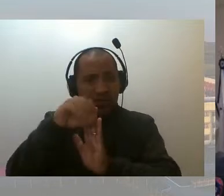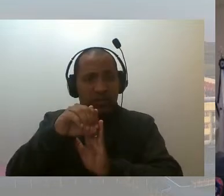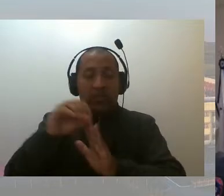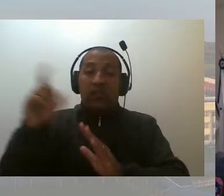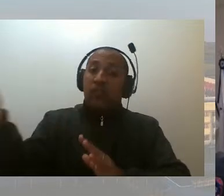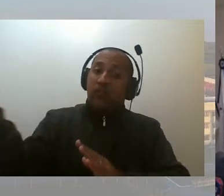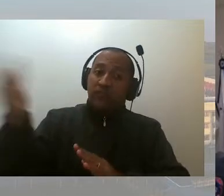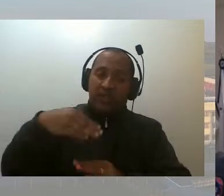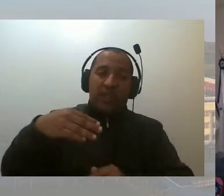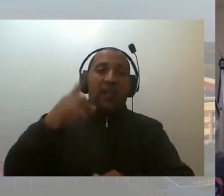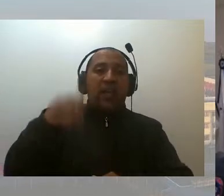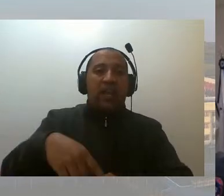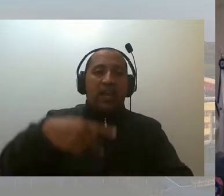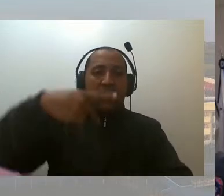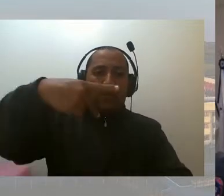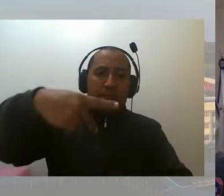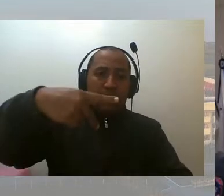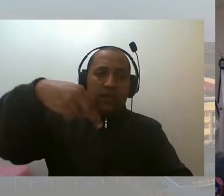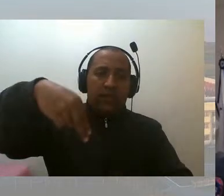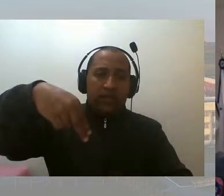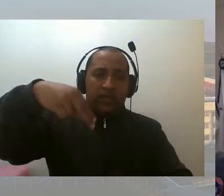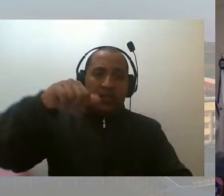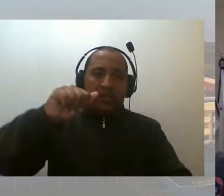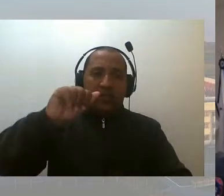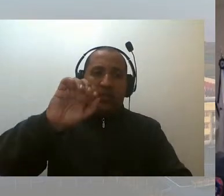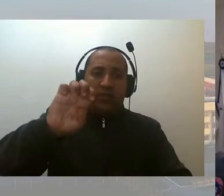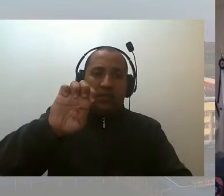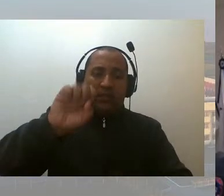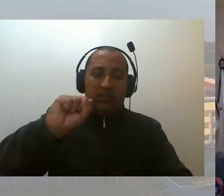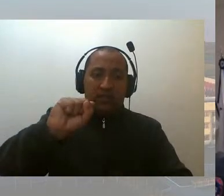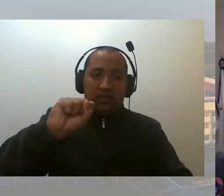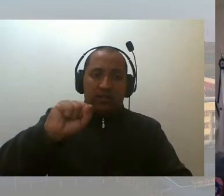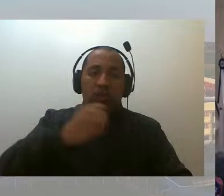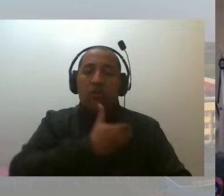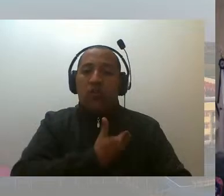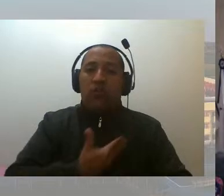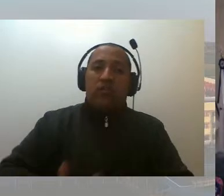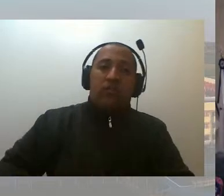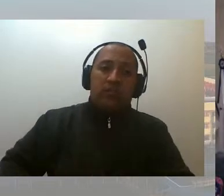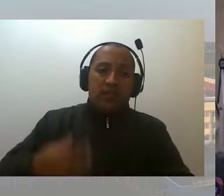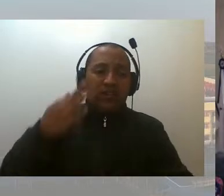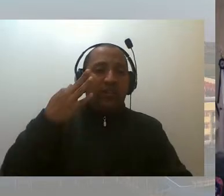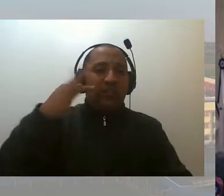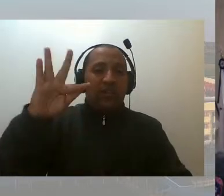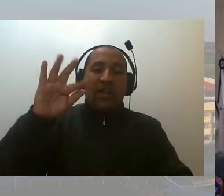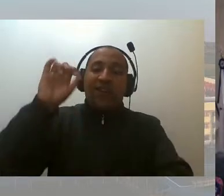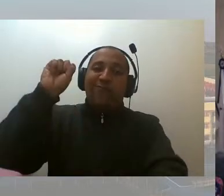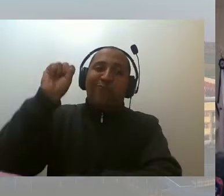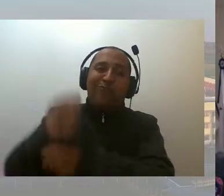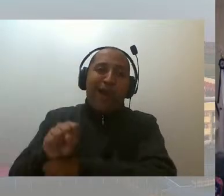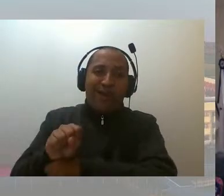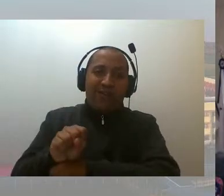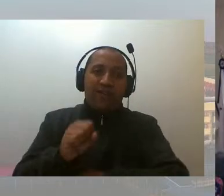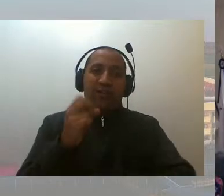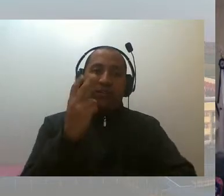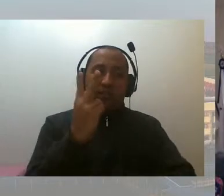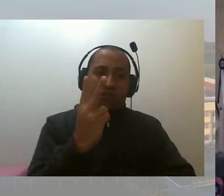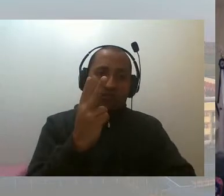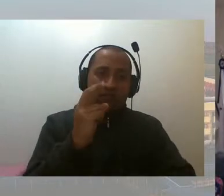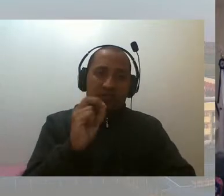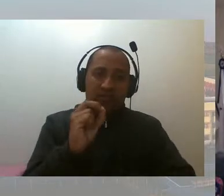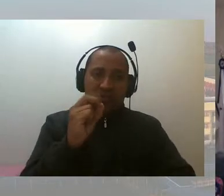é o PNAES. E este recurso, pelo governo federal, já vem estagnado desde 2016.